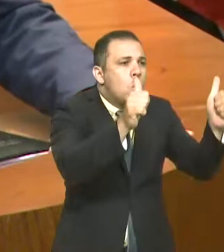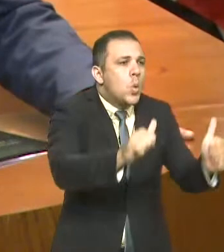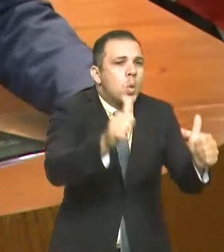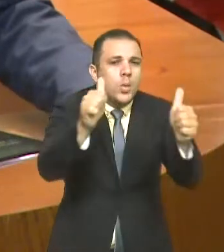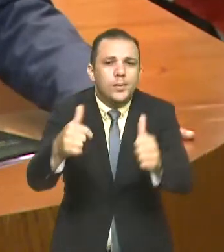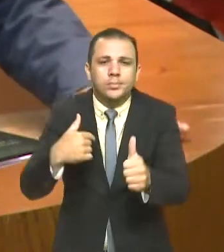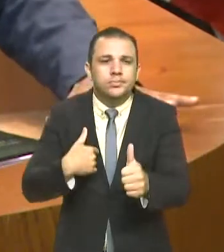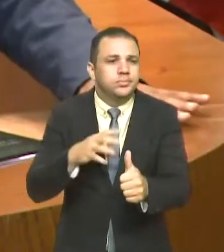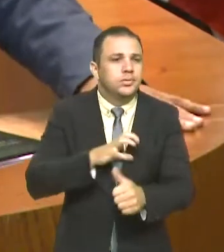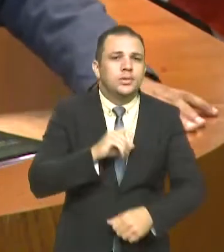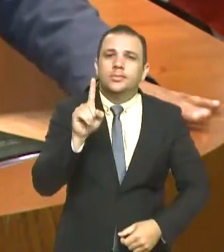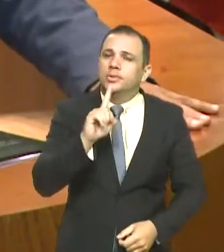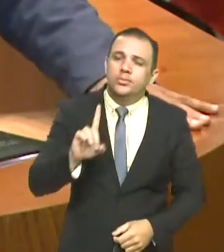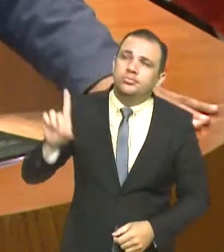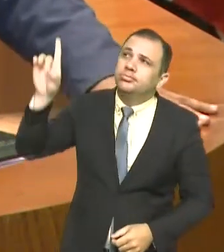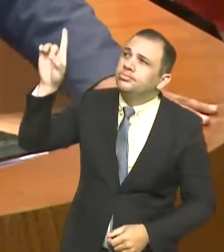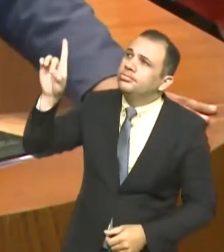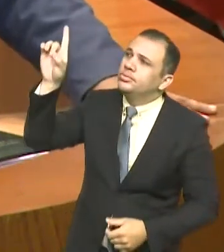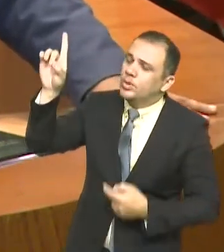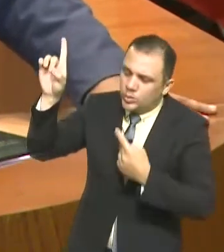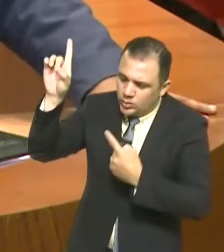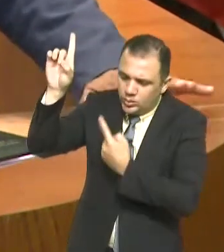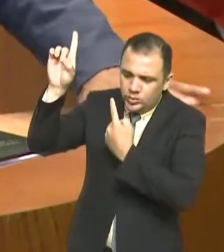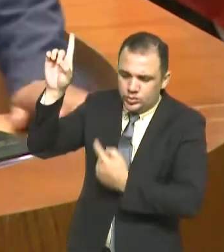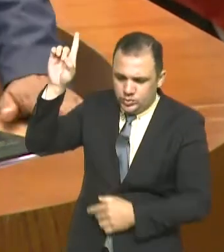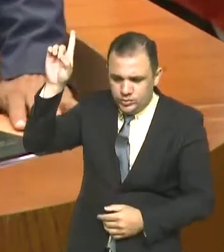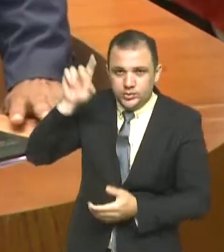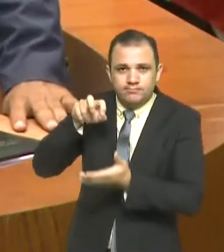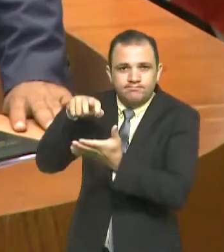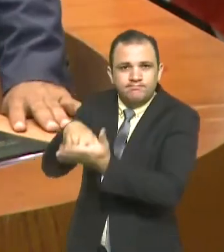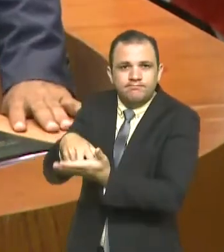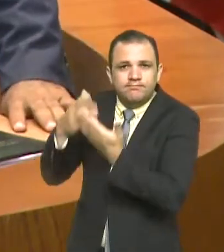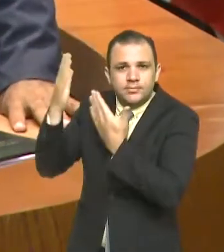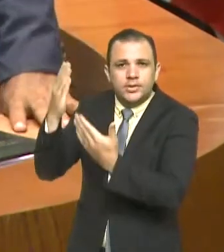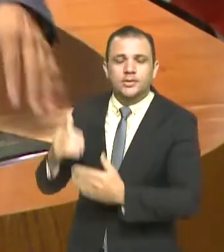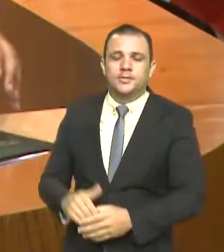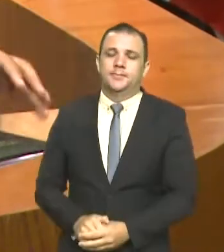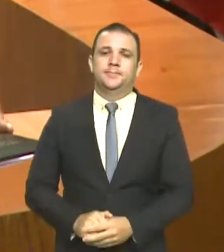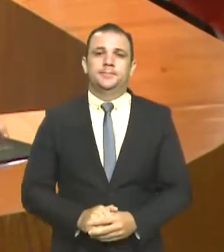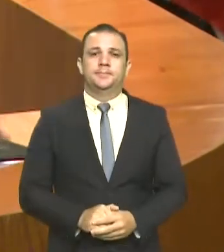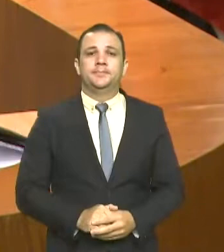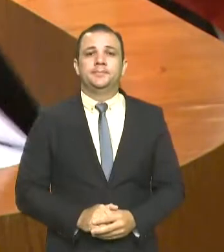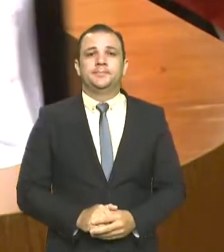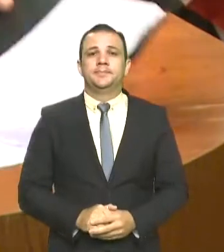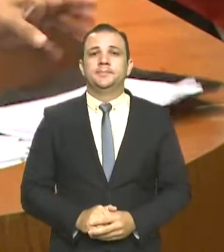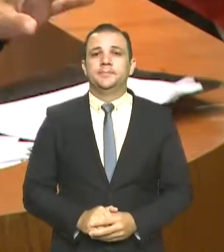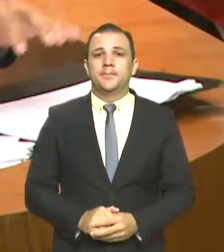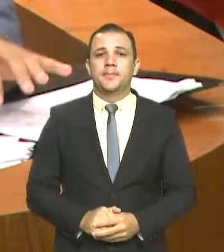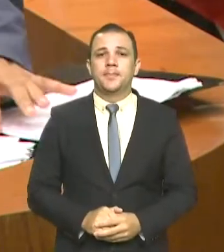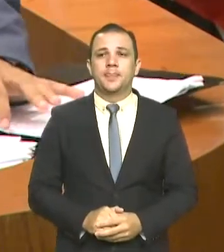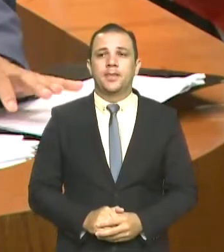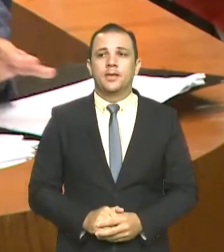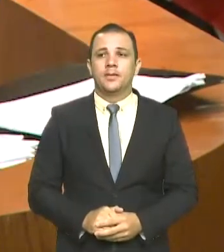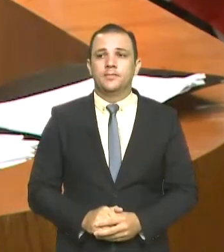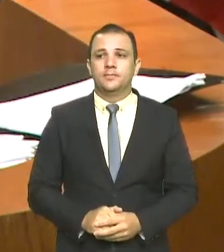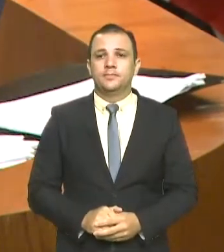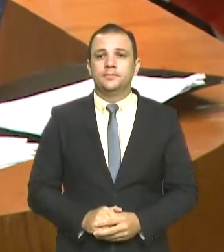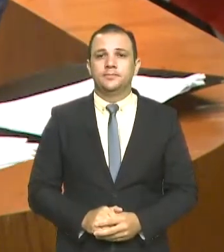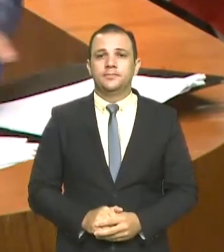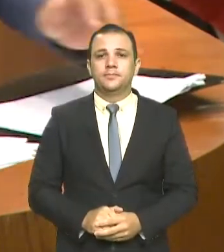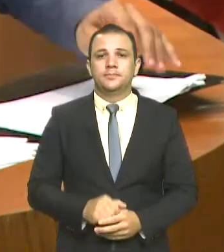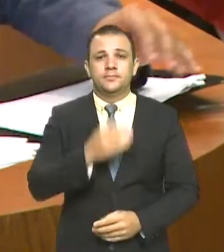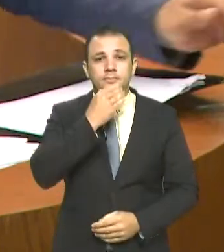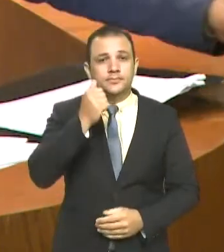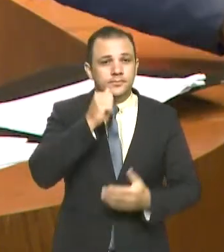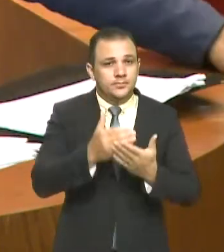meus joelhos para Deus. Para Deus. Somente para Deus. Senhoras e senhores, quero parabenizar